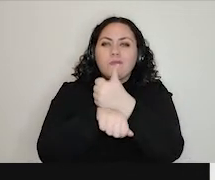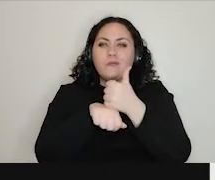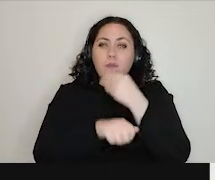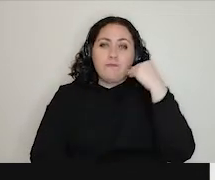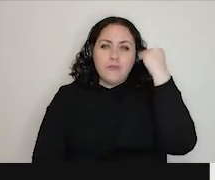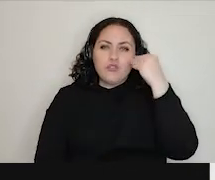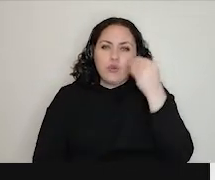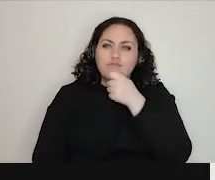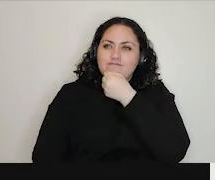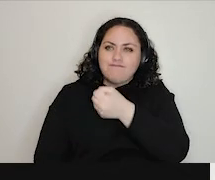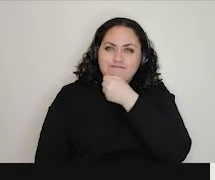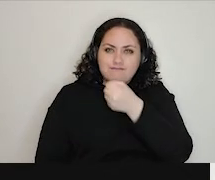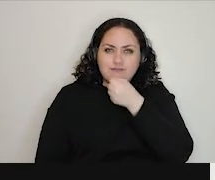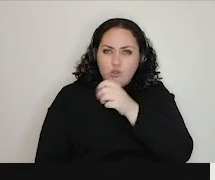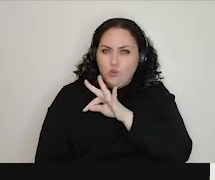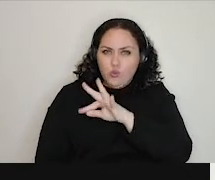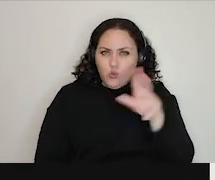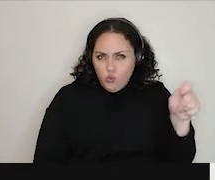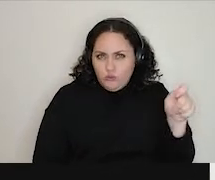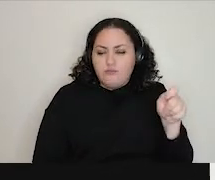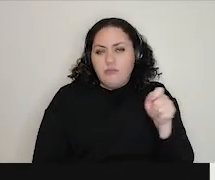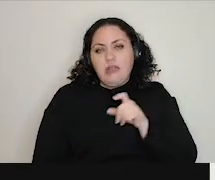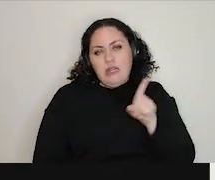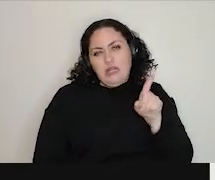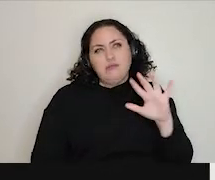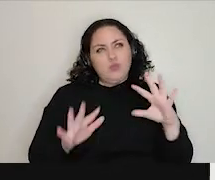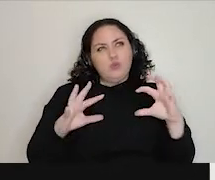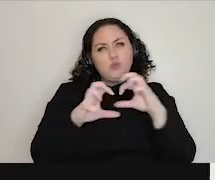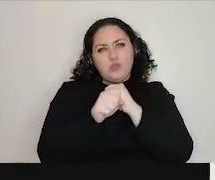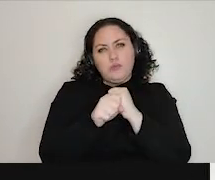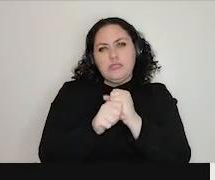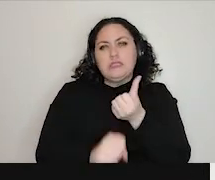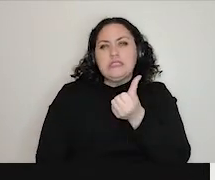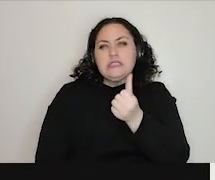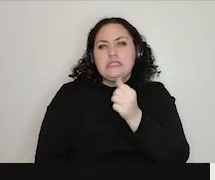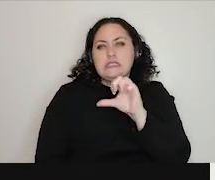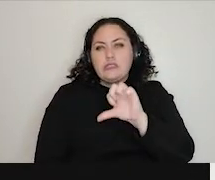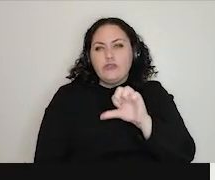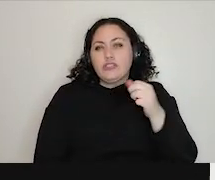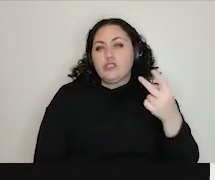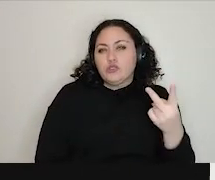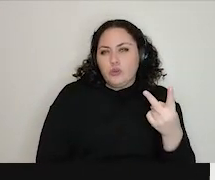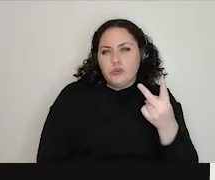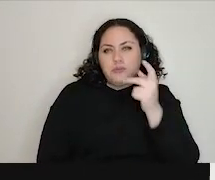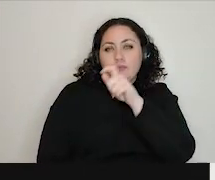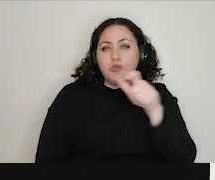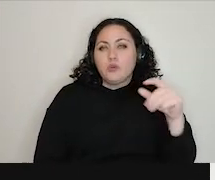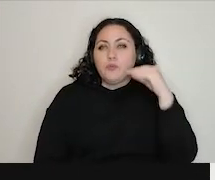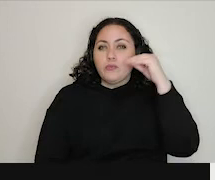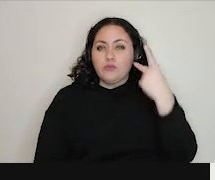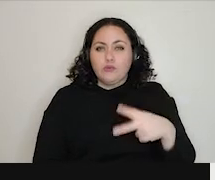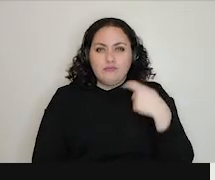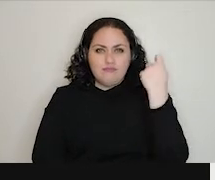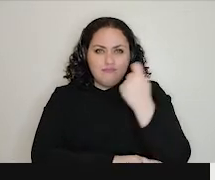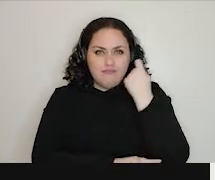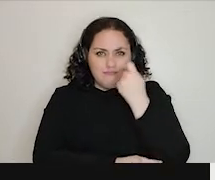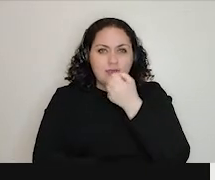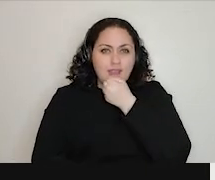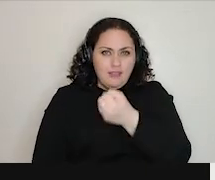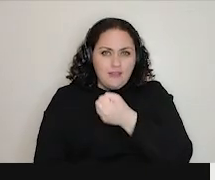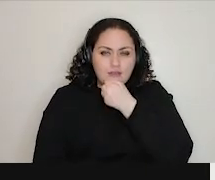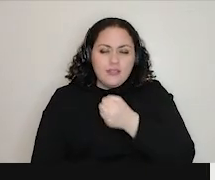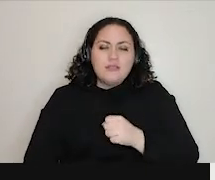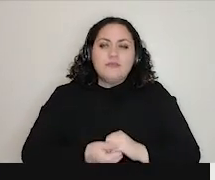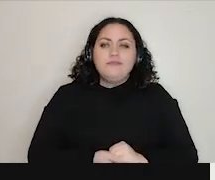entrevistados, né, de todos, ali ele entrevistou cerca de 692 psicólogos aqui do Rio Grande do